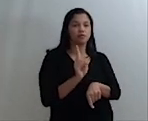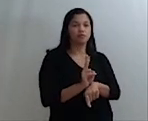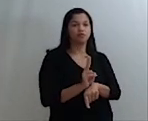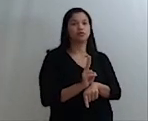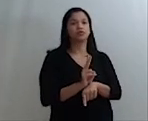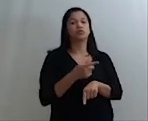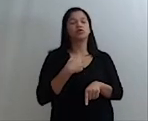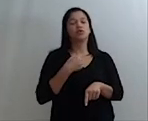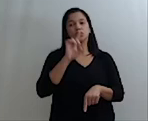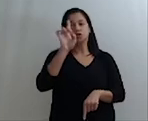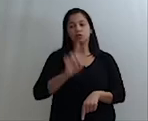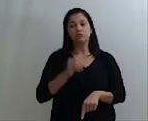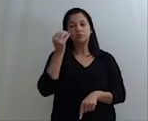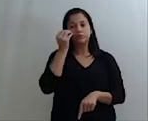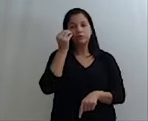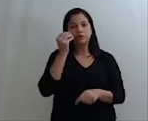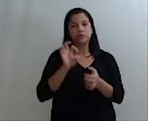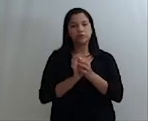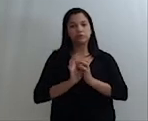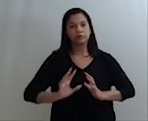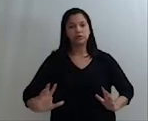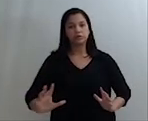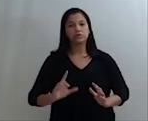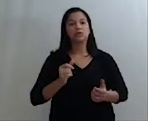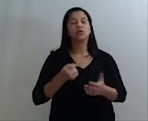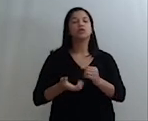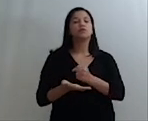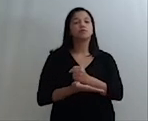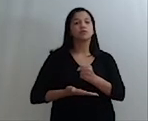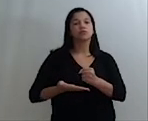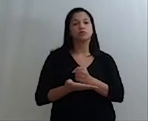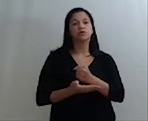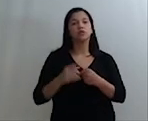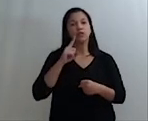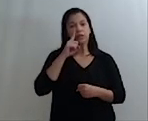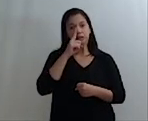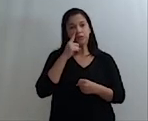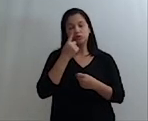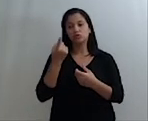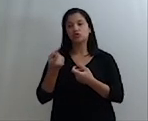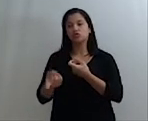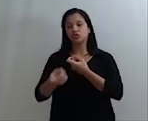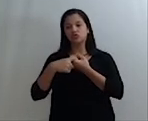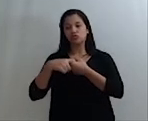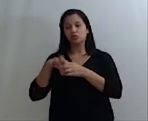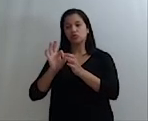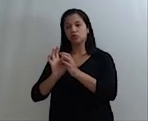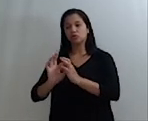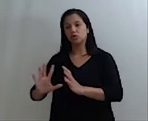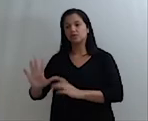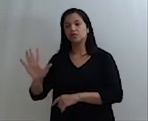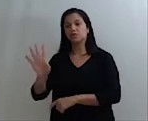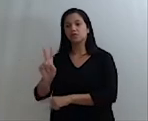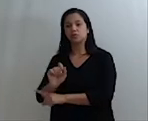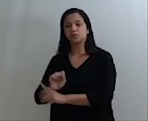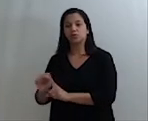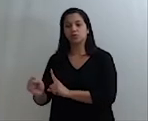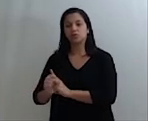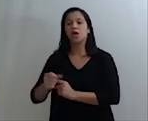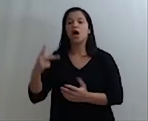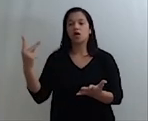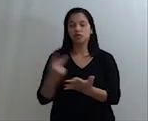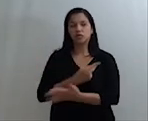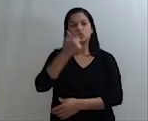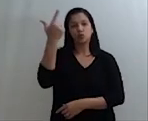liberdade fundamentação garantia da ordem pública risco de reiteração eh reincidência específica